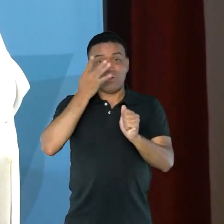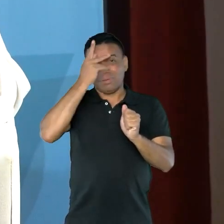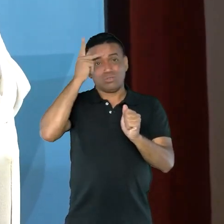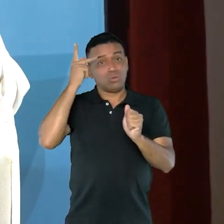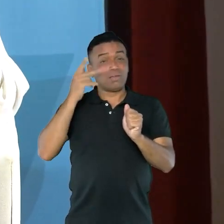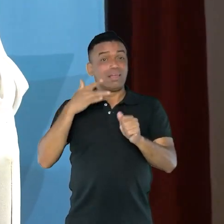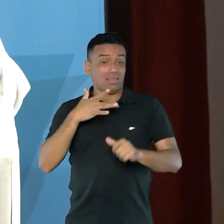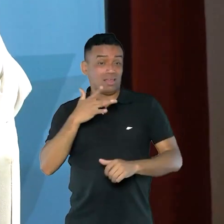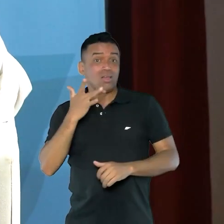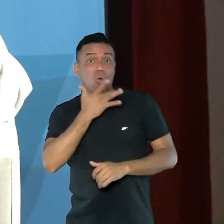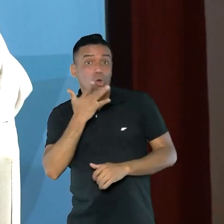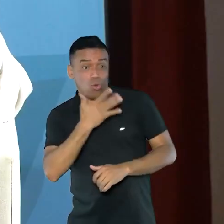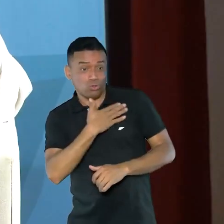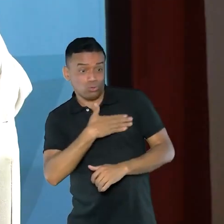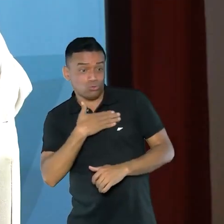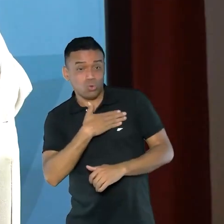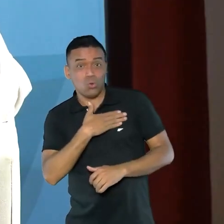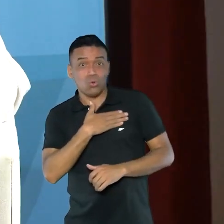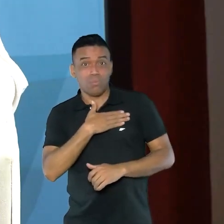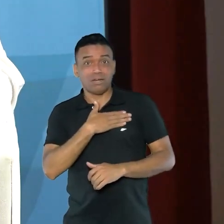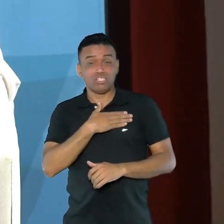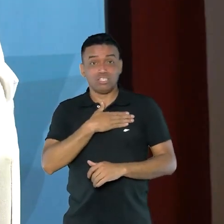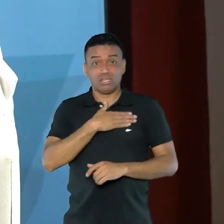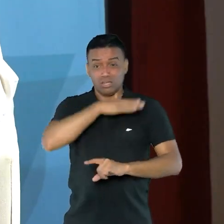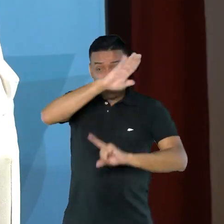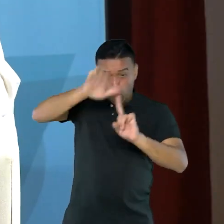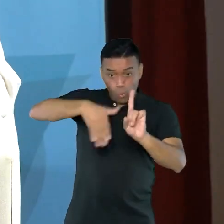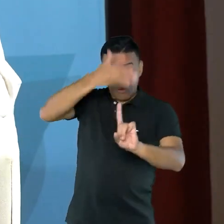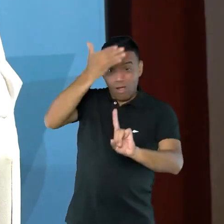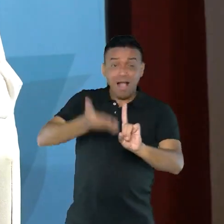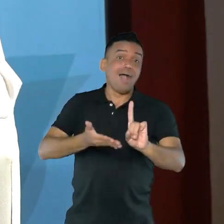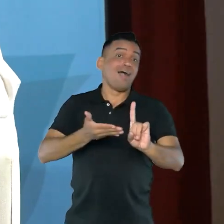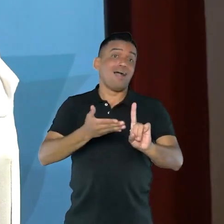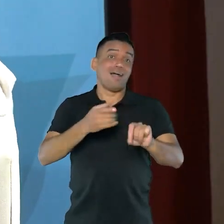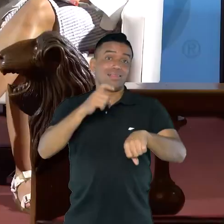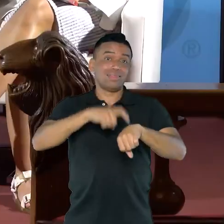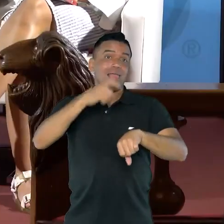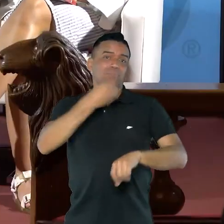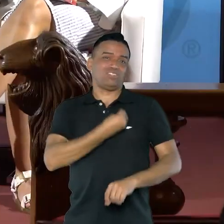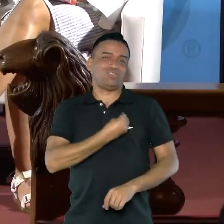da gente honrar o nosso tempo aqui de vida, né? Então, muito obrigada.